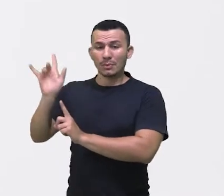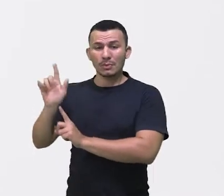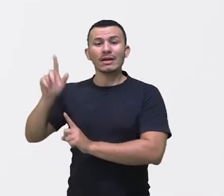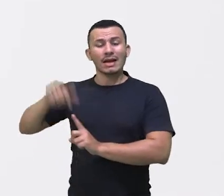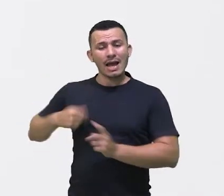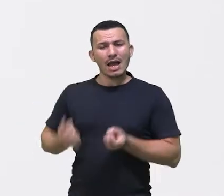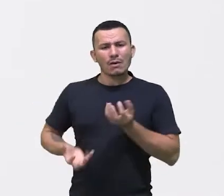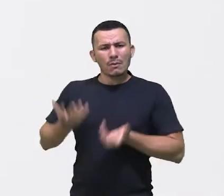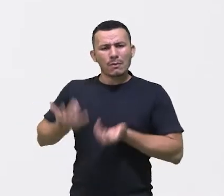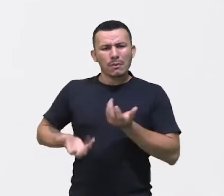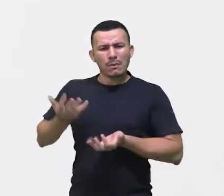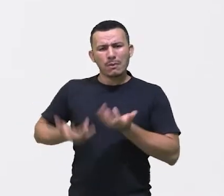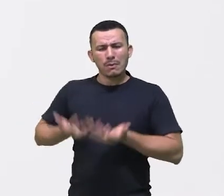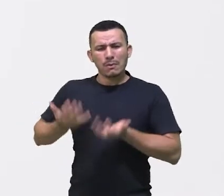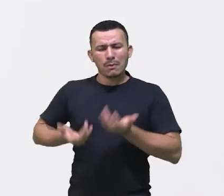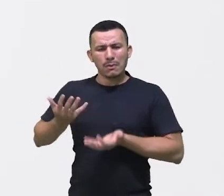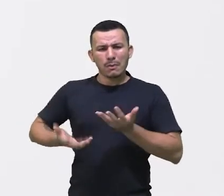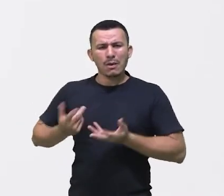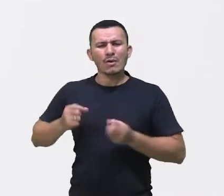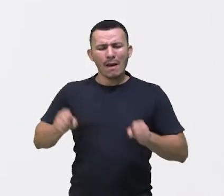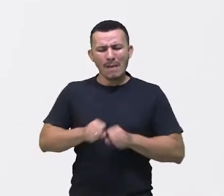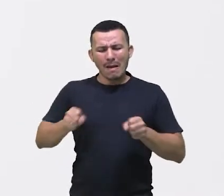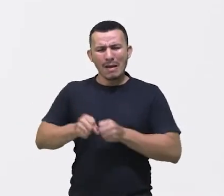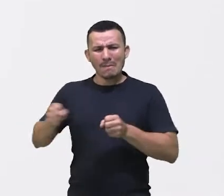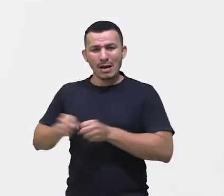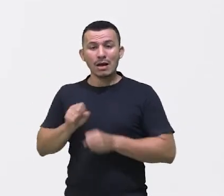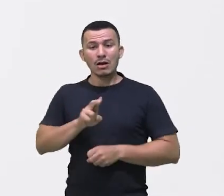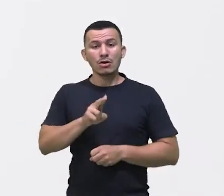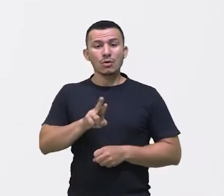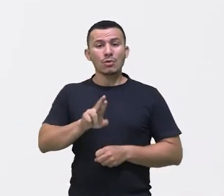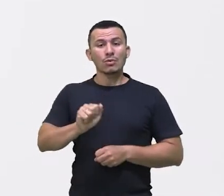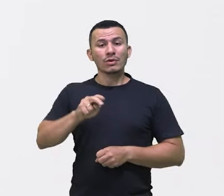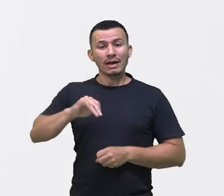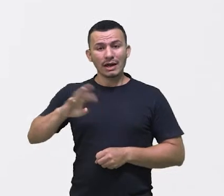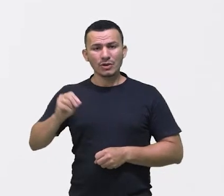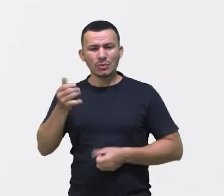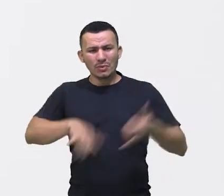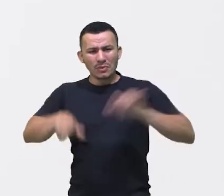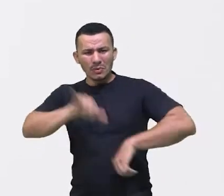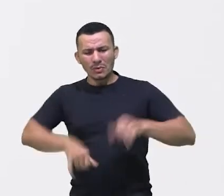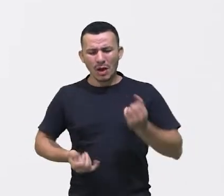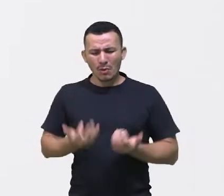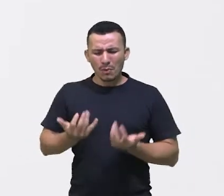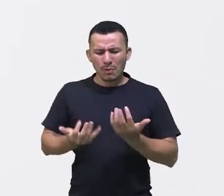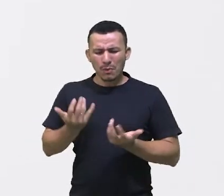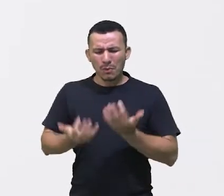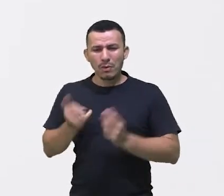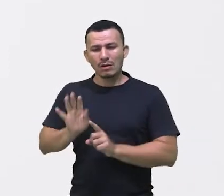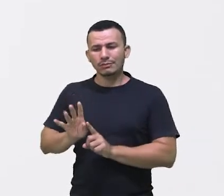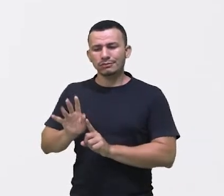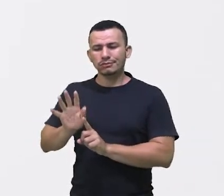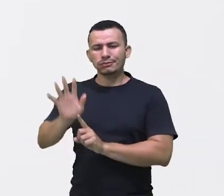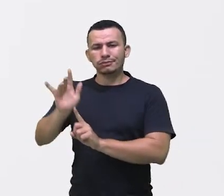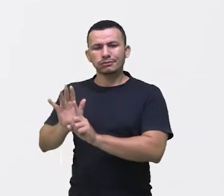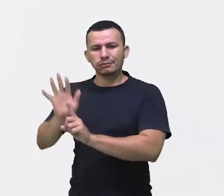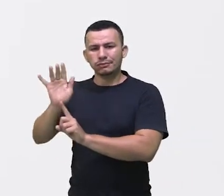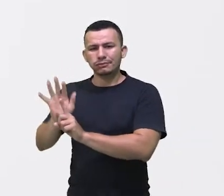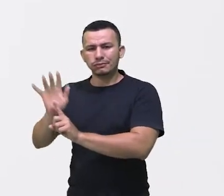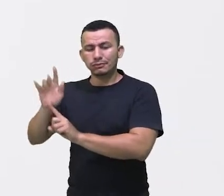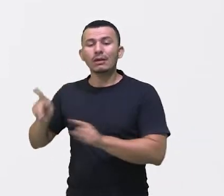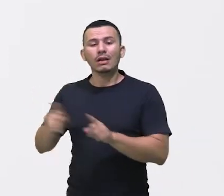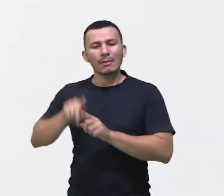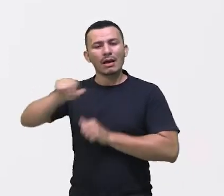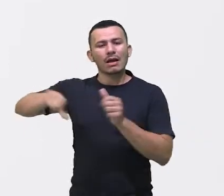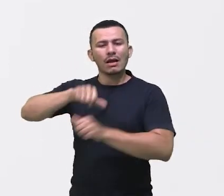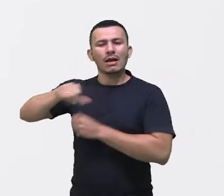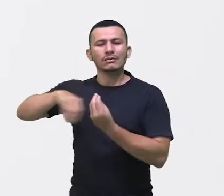do aquecimento, da ruptura desse urânio enriquecido. Então, aí libera vapor também, que é a produção da